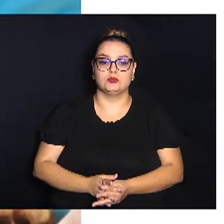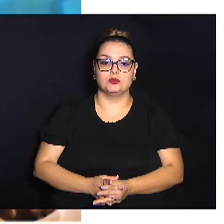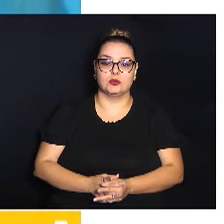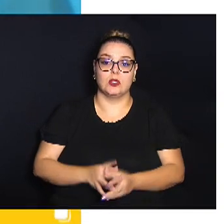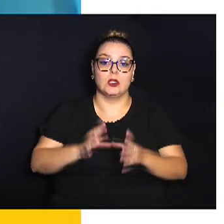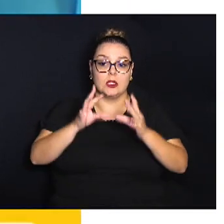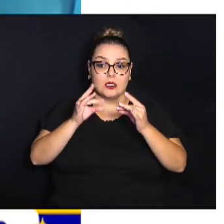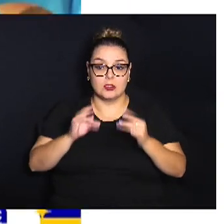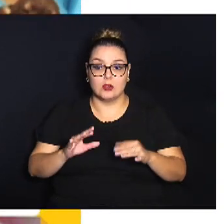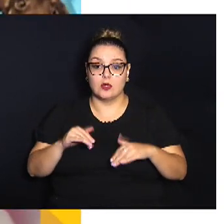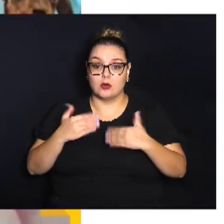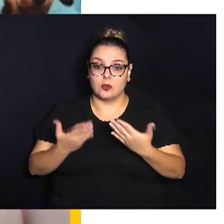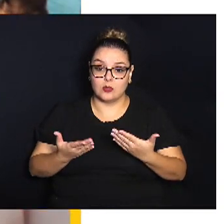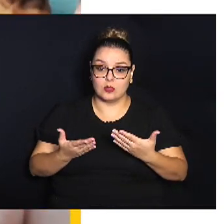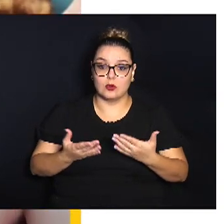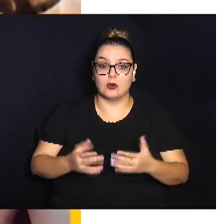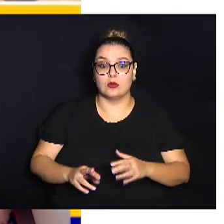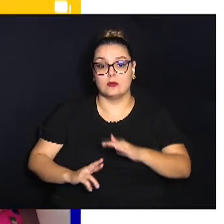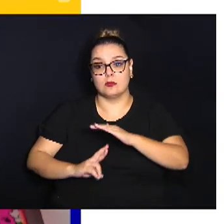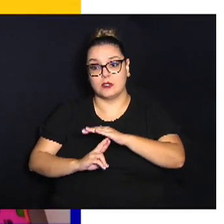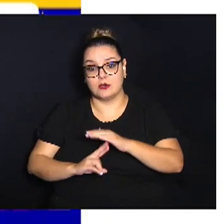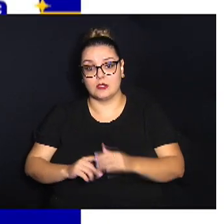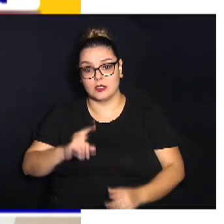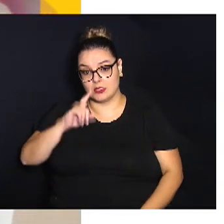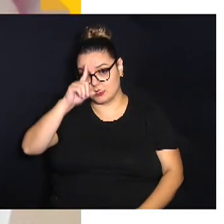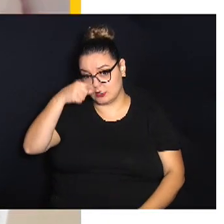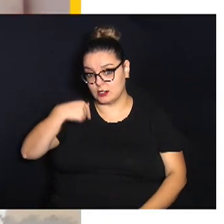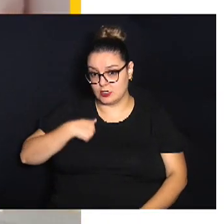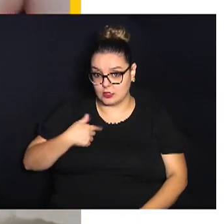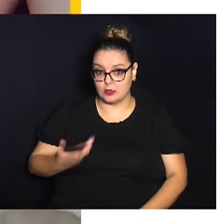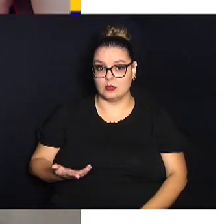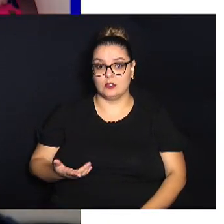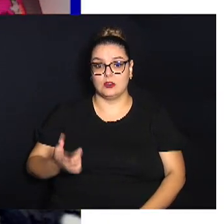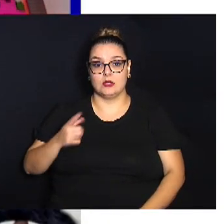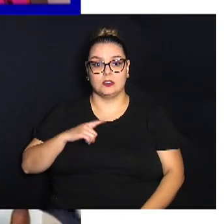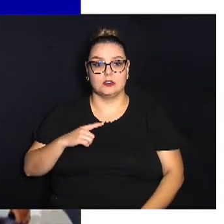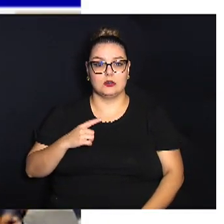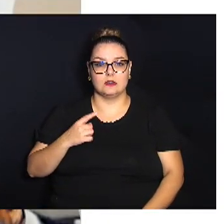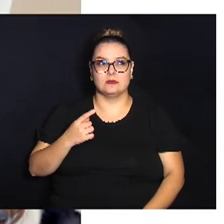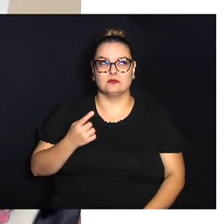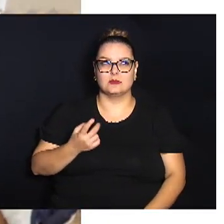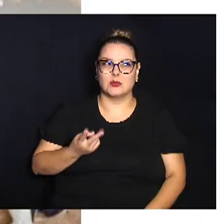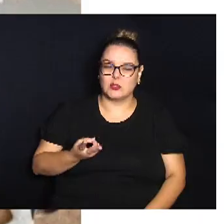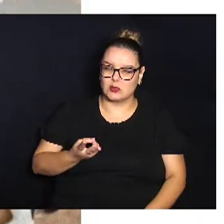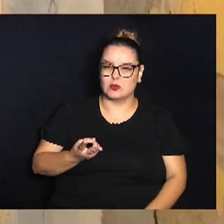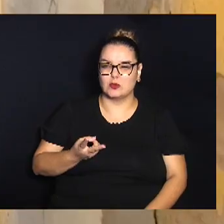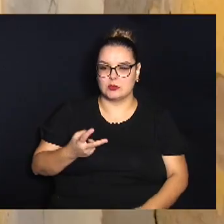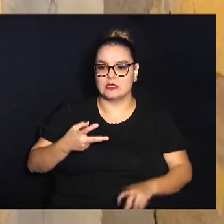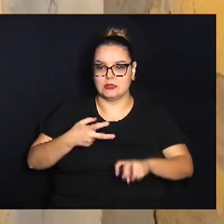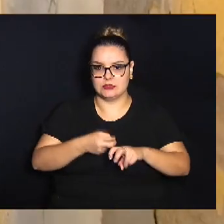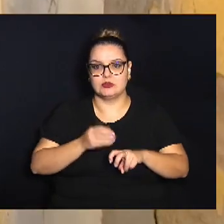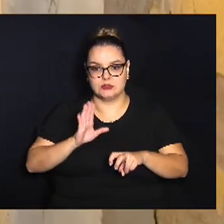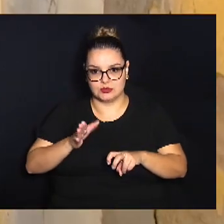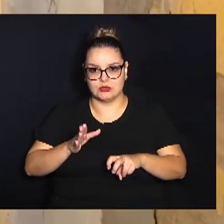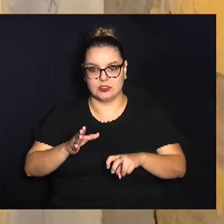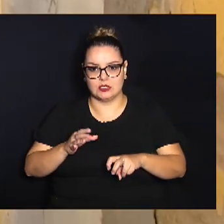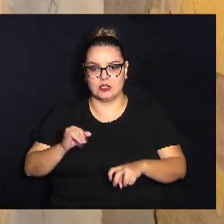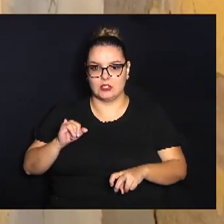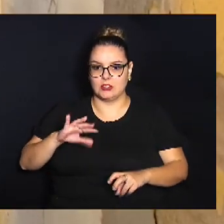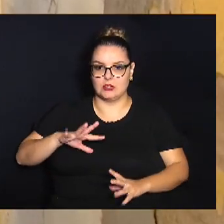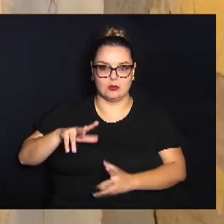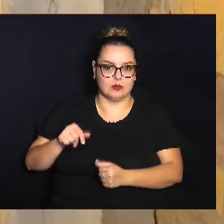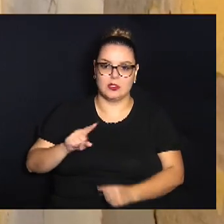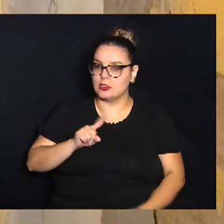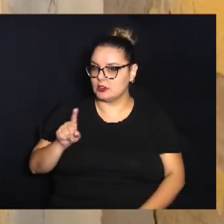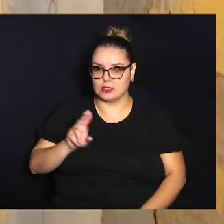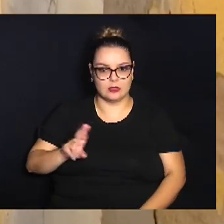são os animais que vão para a feira, né? Que já tem pelo menos 2 doses de vacina importada. A gente não usa